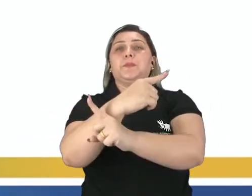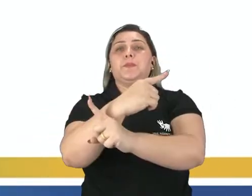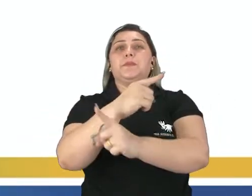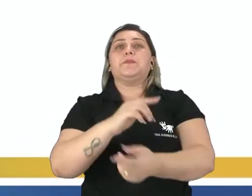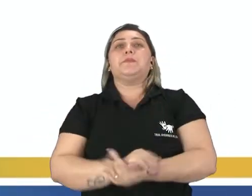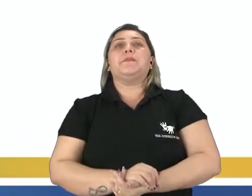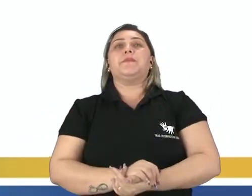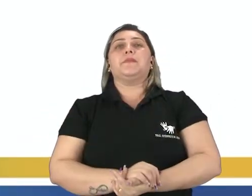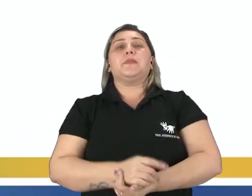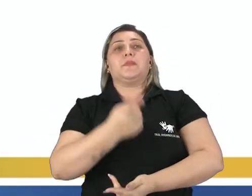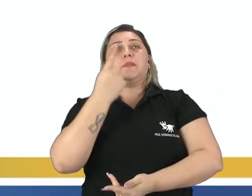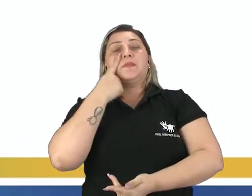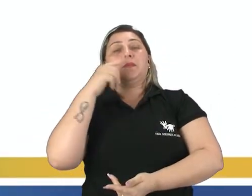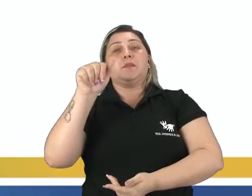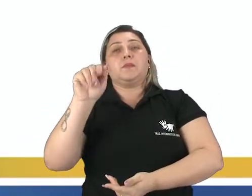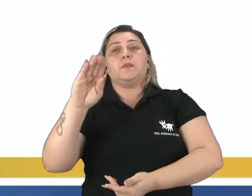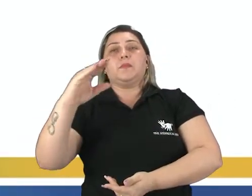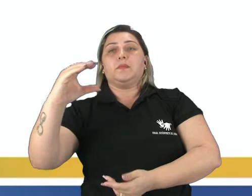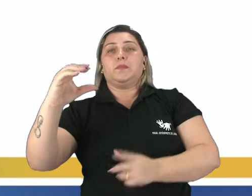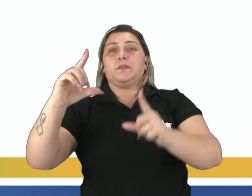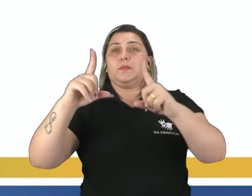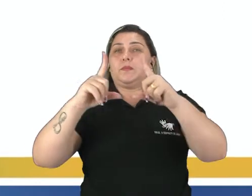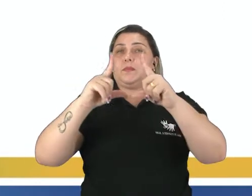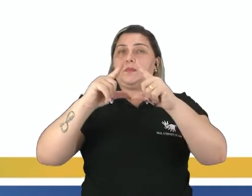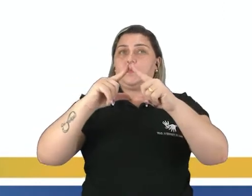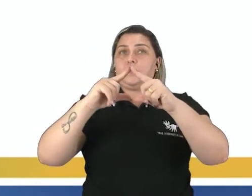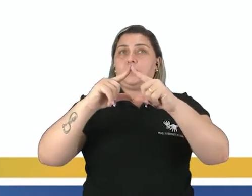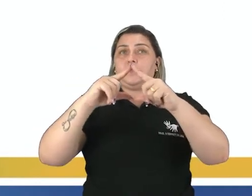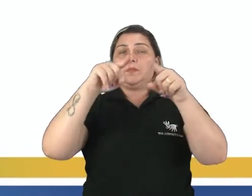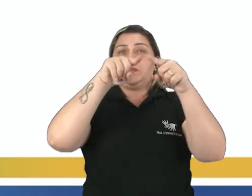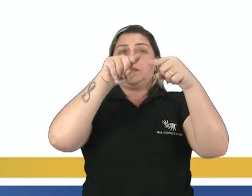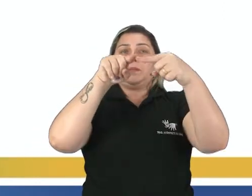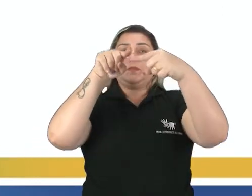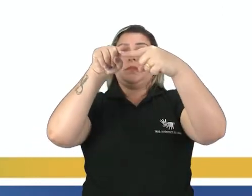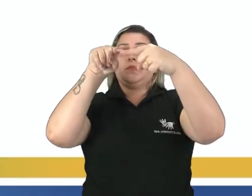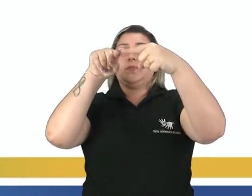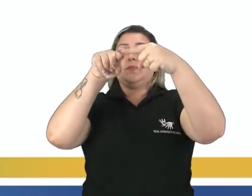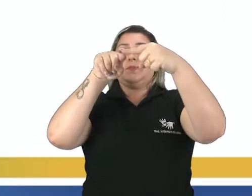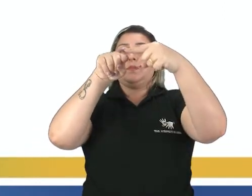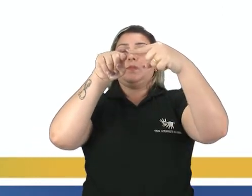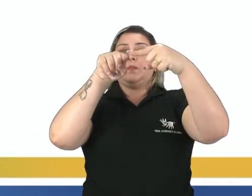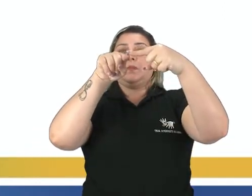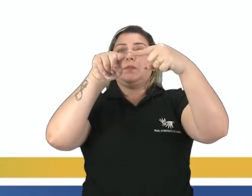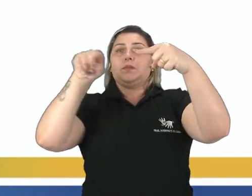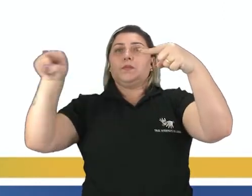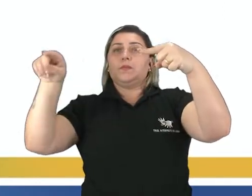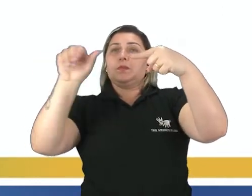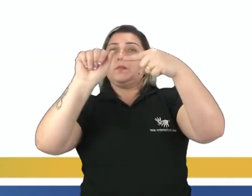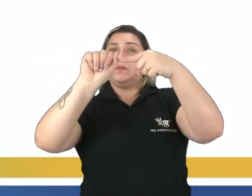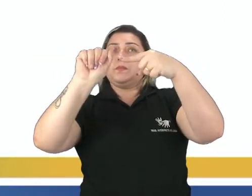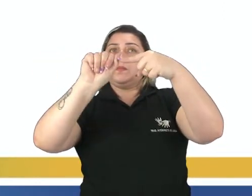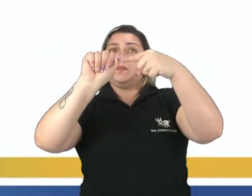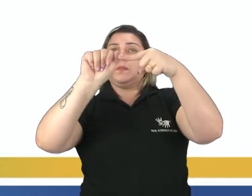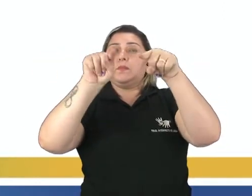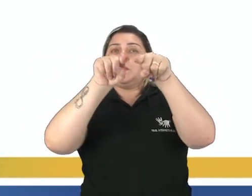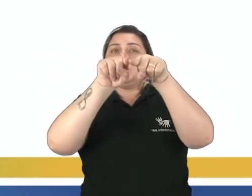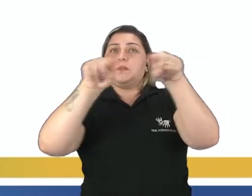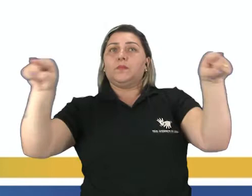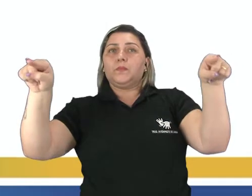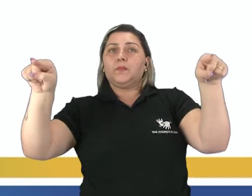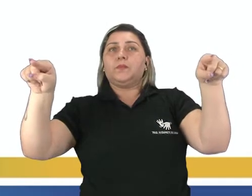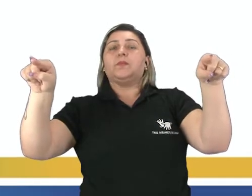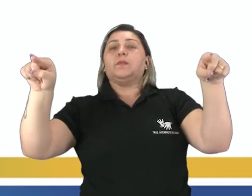Então, no triângulo ABC abaixo, nós vamos tomar aí a reta, né, que passa pelo ponto A e é paralela à